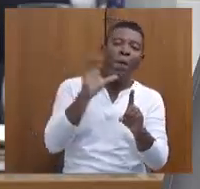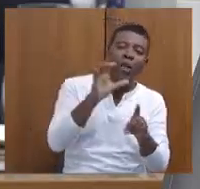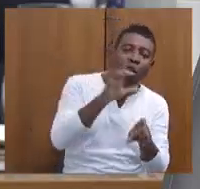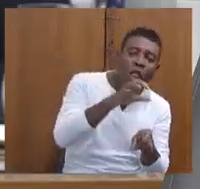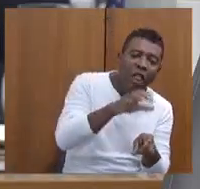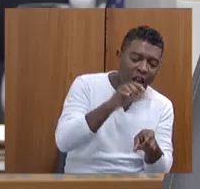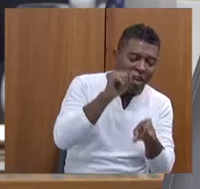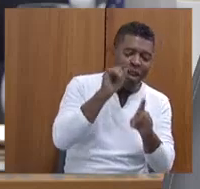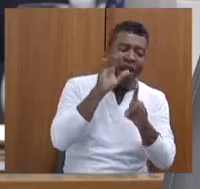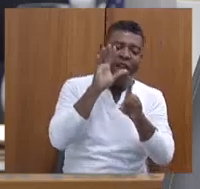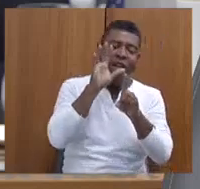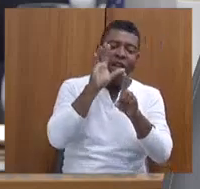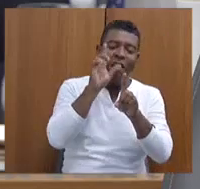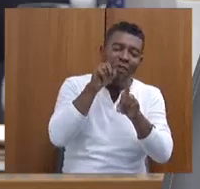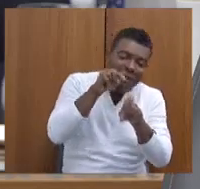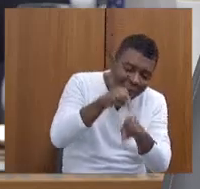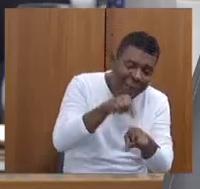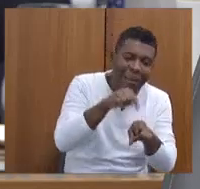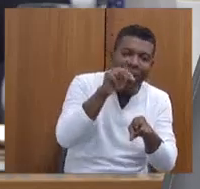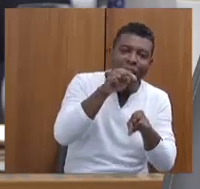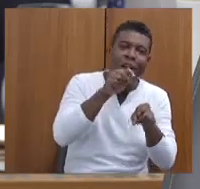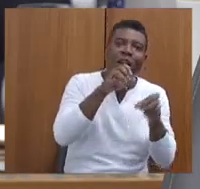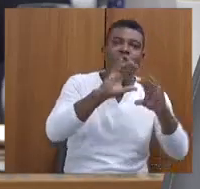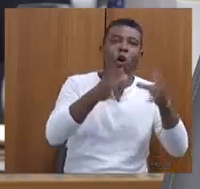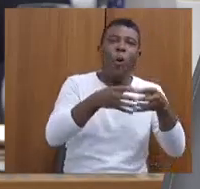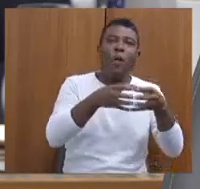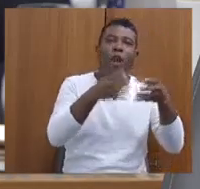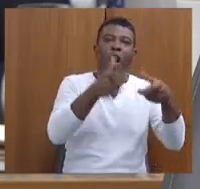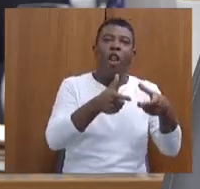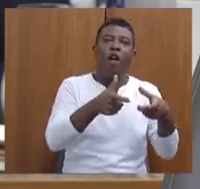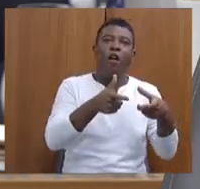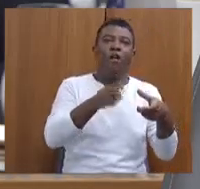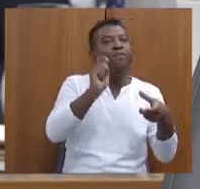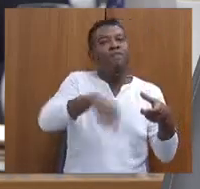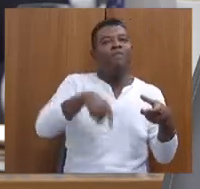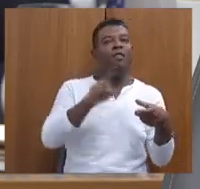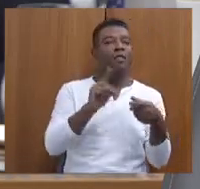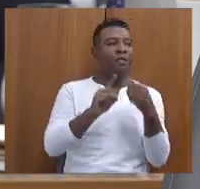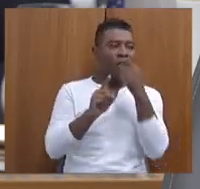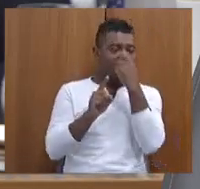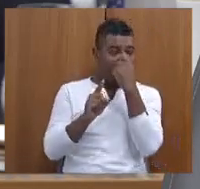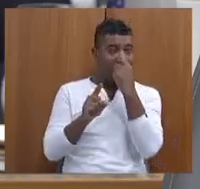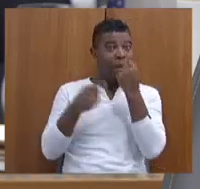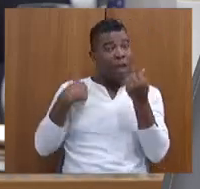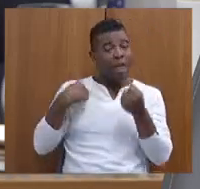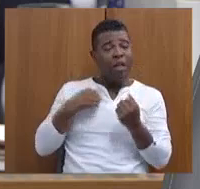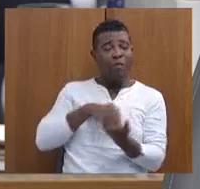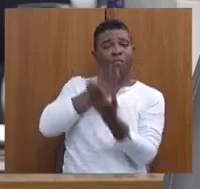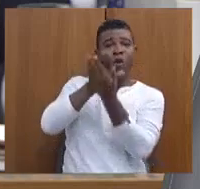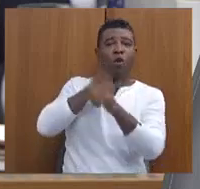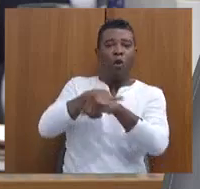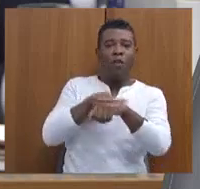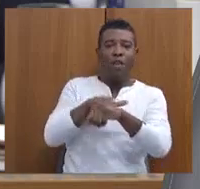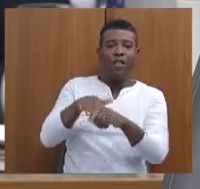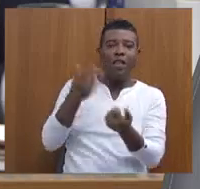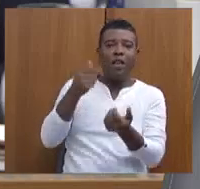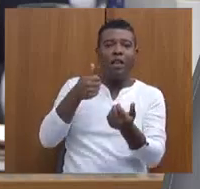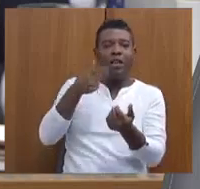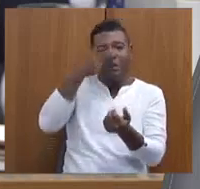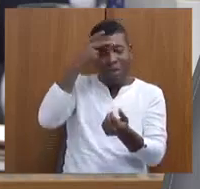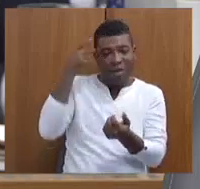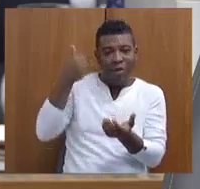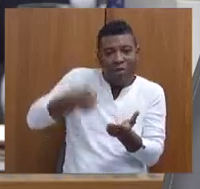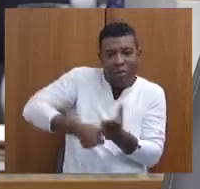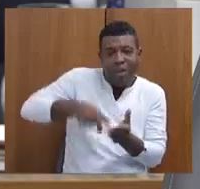comunidades locais eu estive na região eu conversei com membros da associação que tinham que tem o